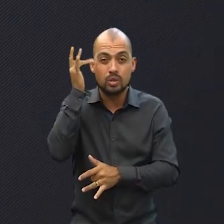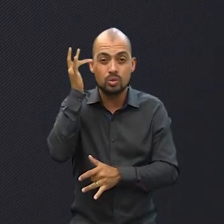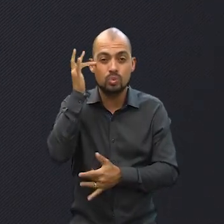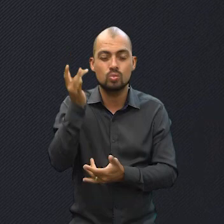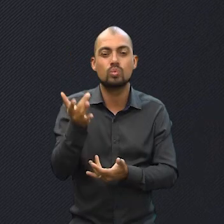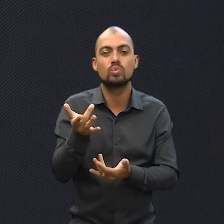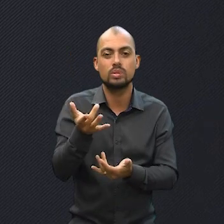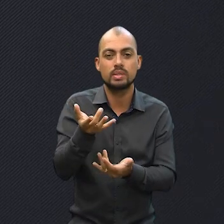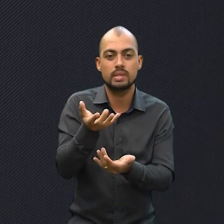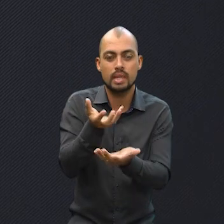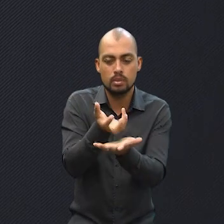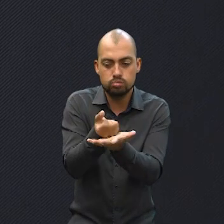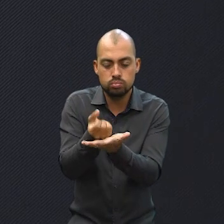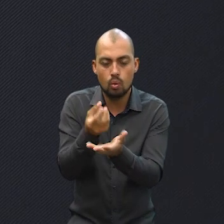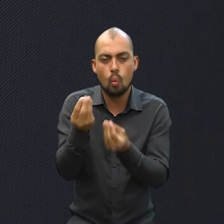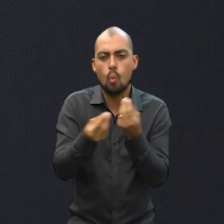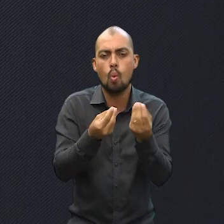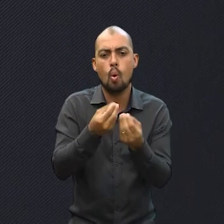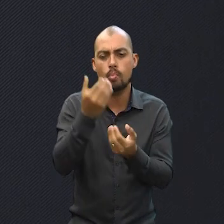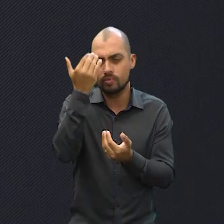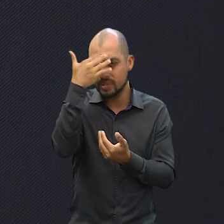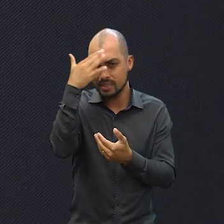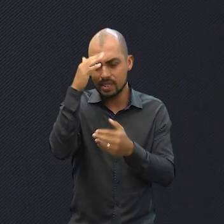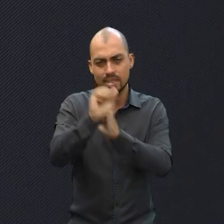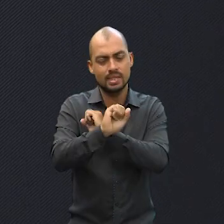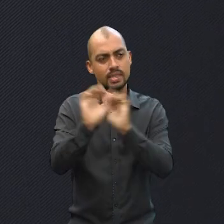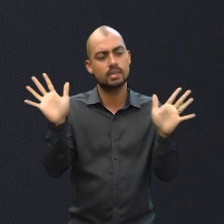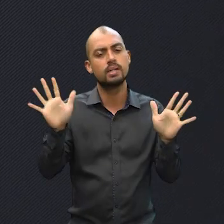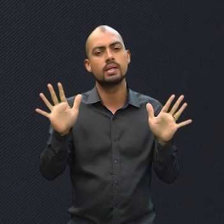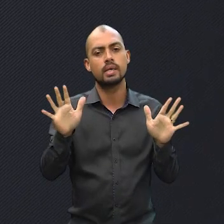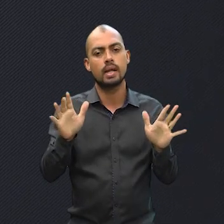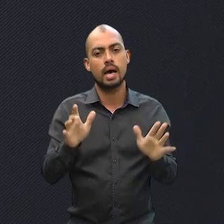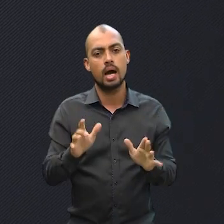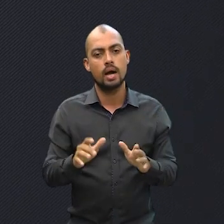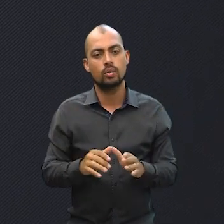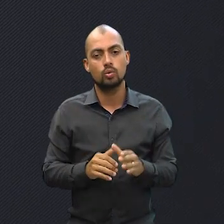o teu processo e entender quais são as dores que a gente